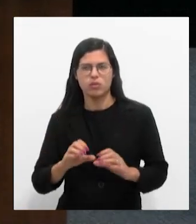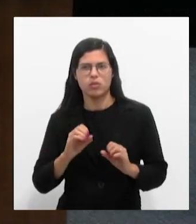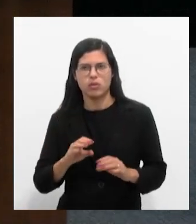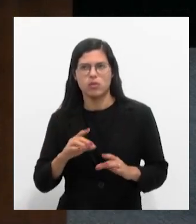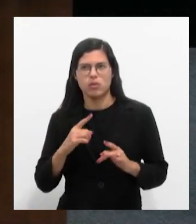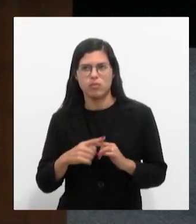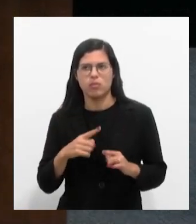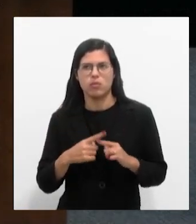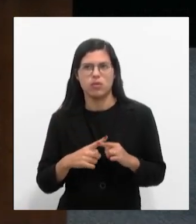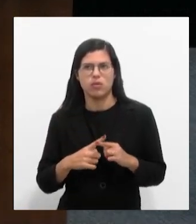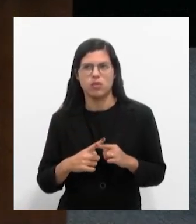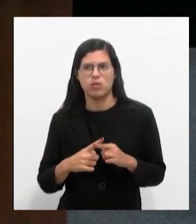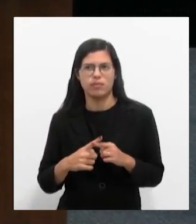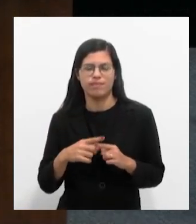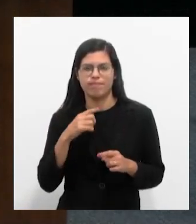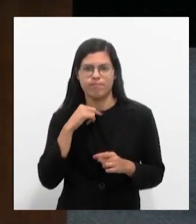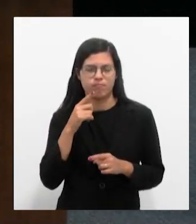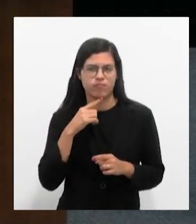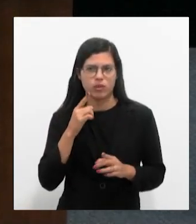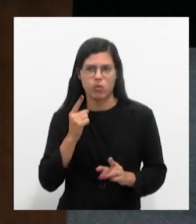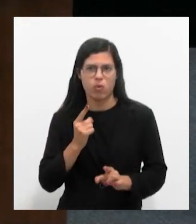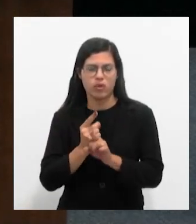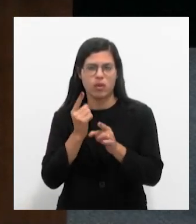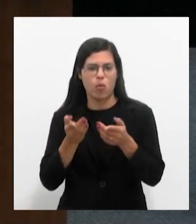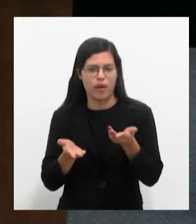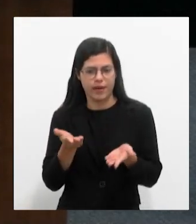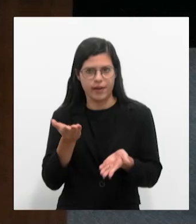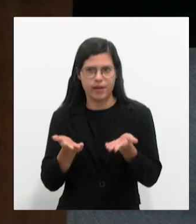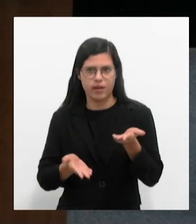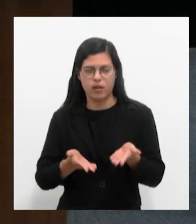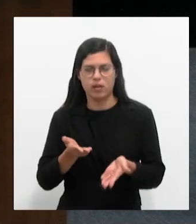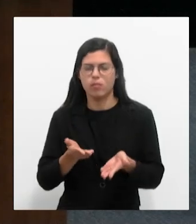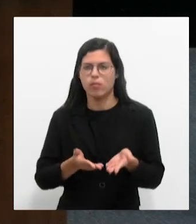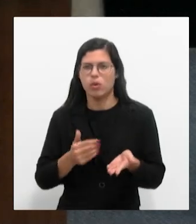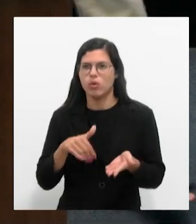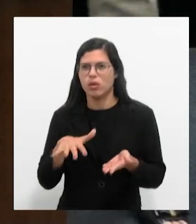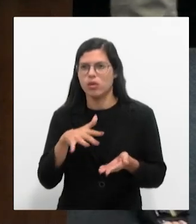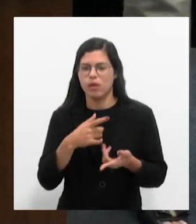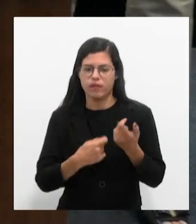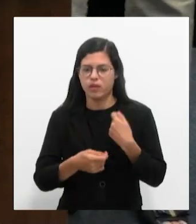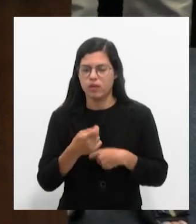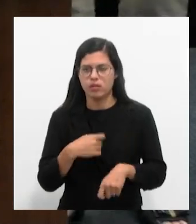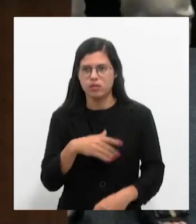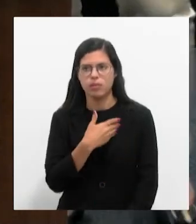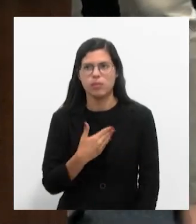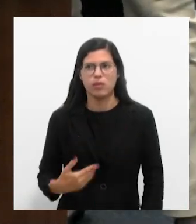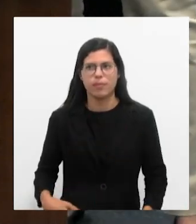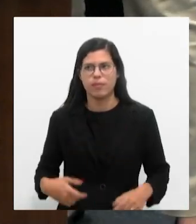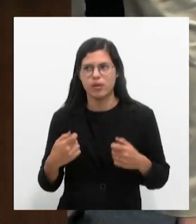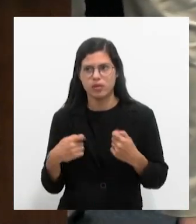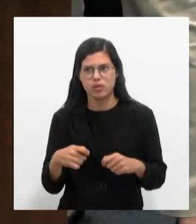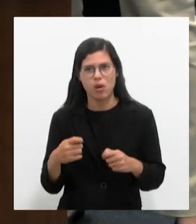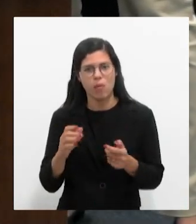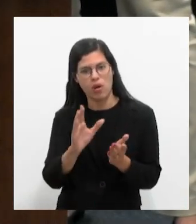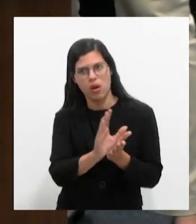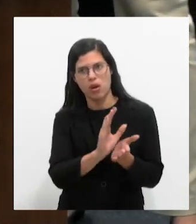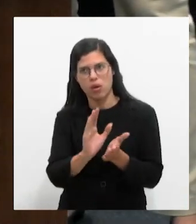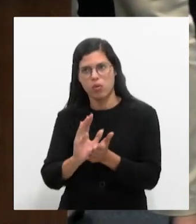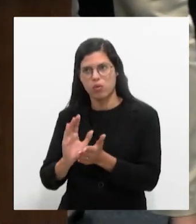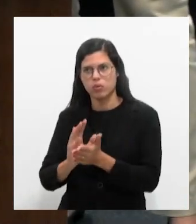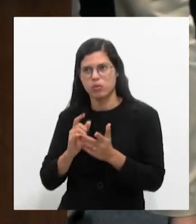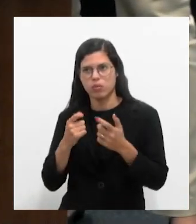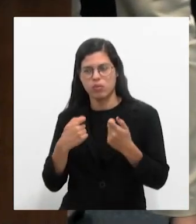não vamos encontrar o equilíbrio da conta pública. Nós precisamos colocar recursos para dentro. Nós